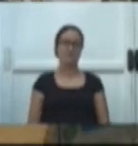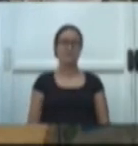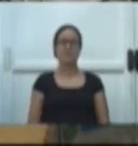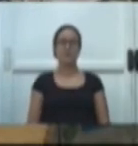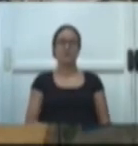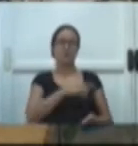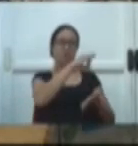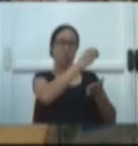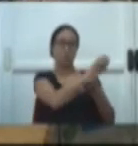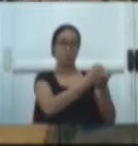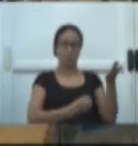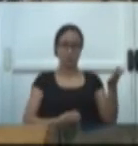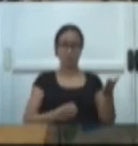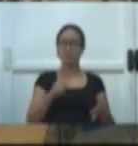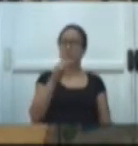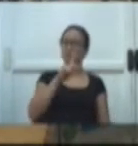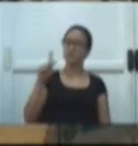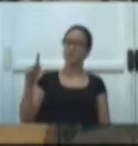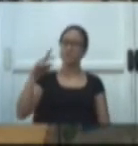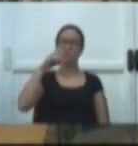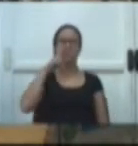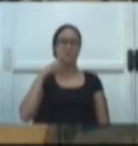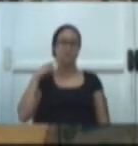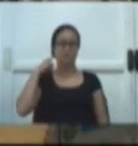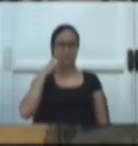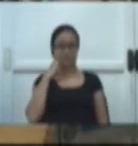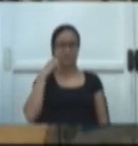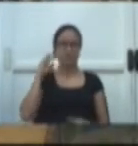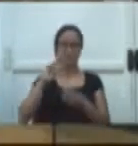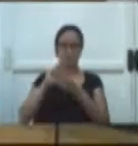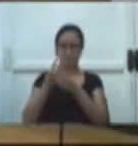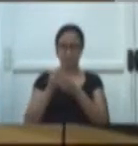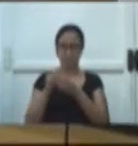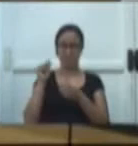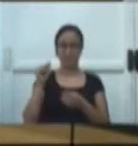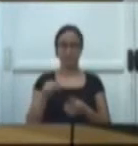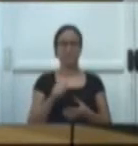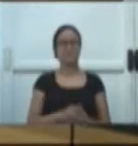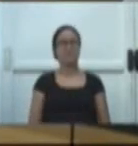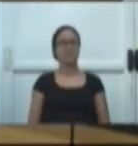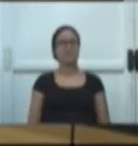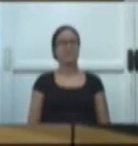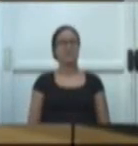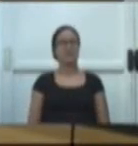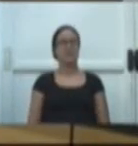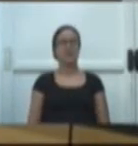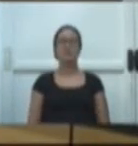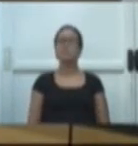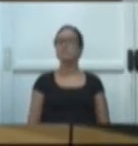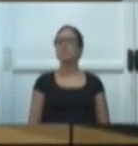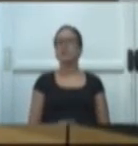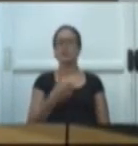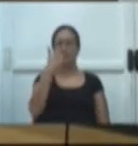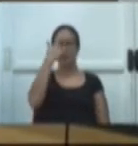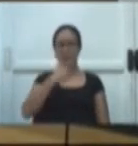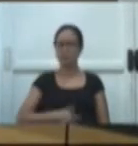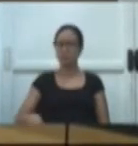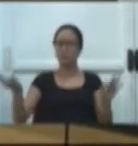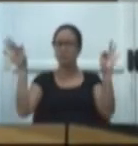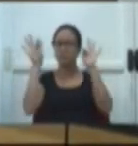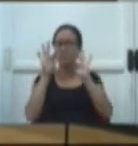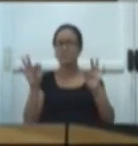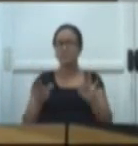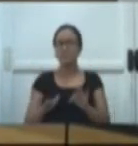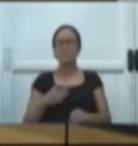senhor Nilton Santos, presidente da Câmara Municipal de Limeira. Excelentíssimo senhor presidente, com muita honra recebi